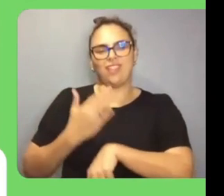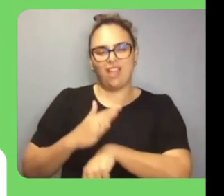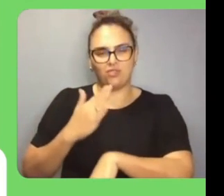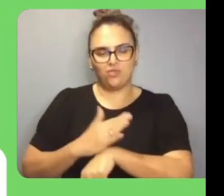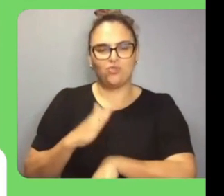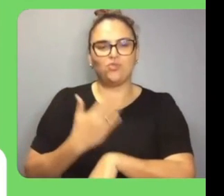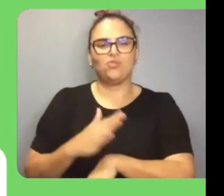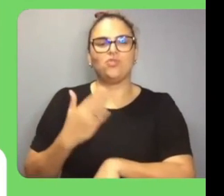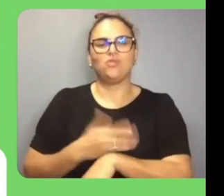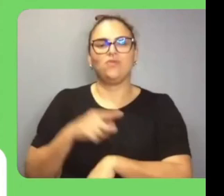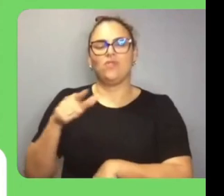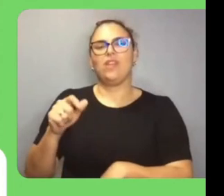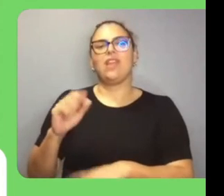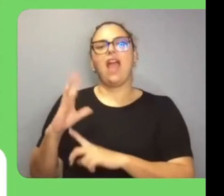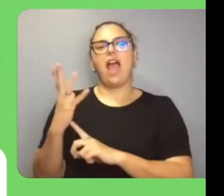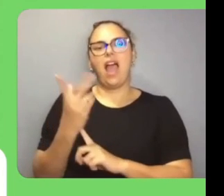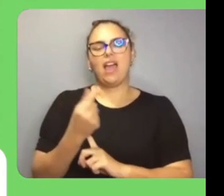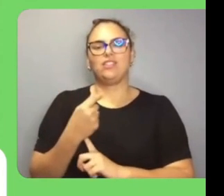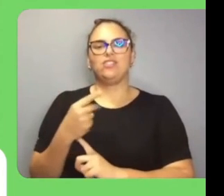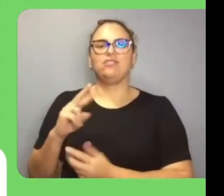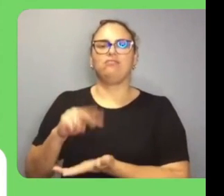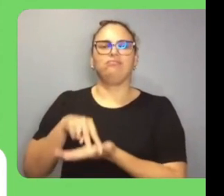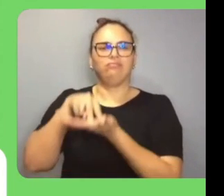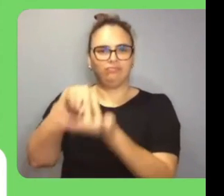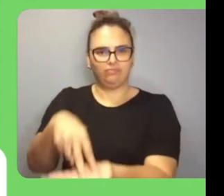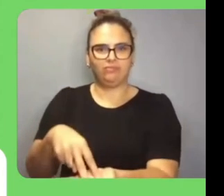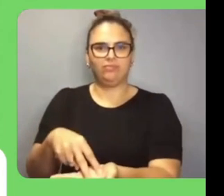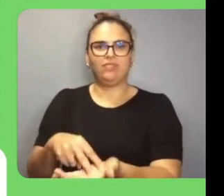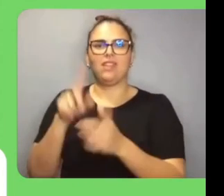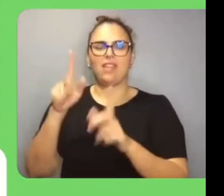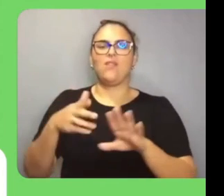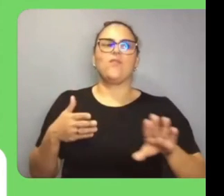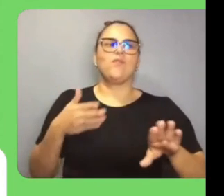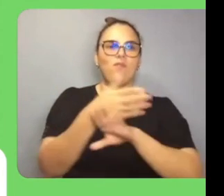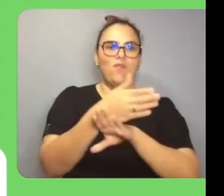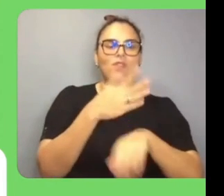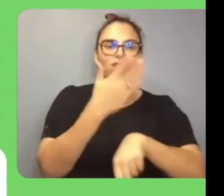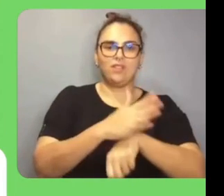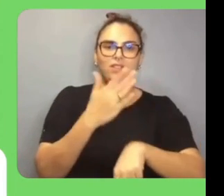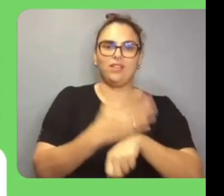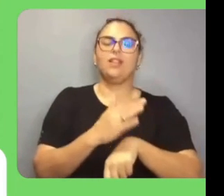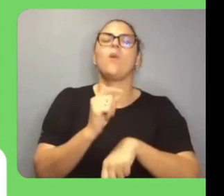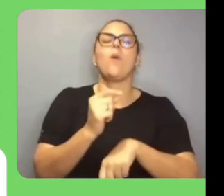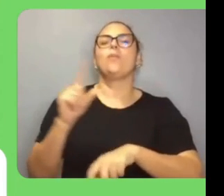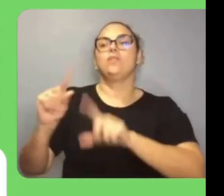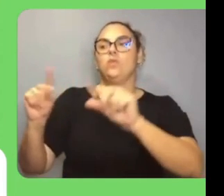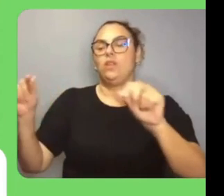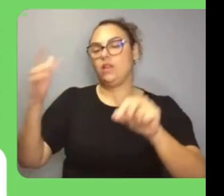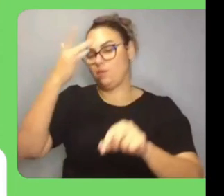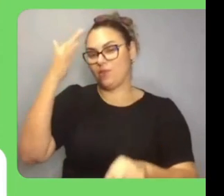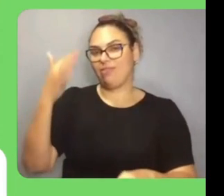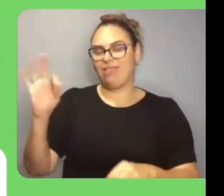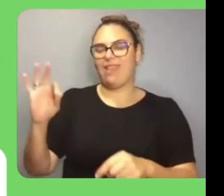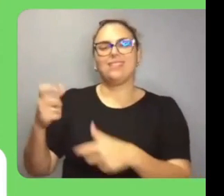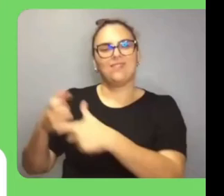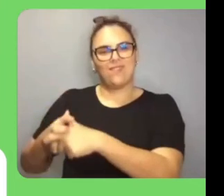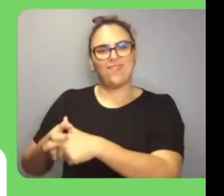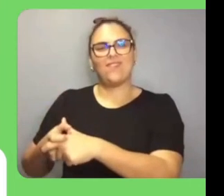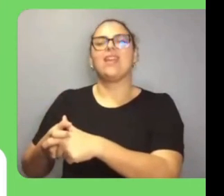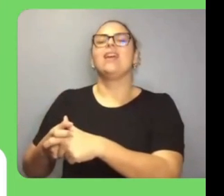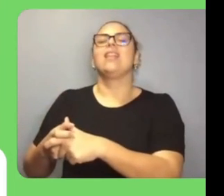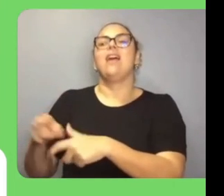Art Resistência, que foi uma residência que a gente selecionou 10 artistas de quebrada para fazer 6 encontros